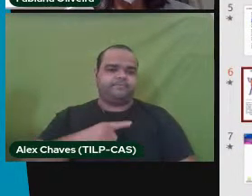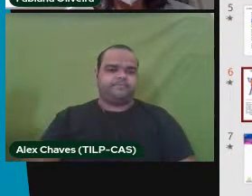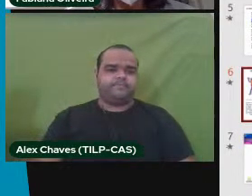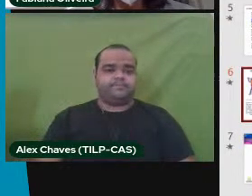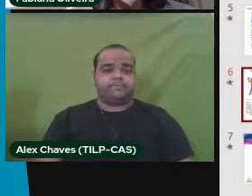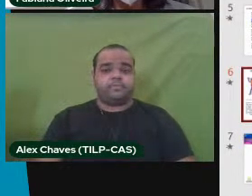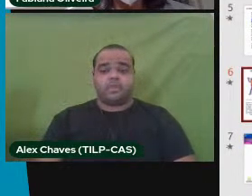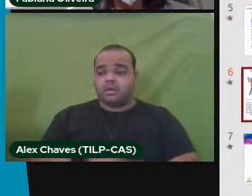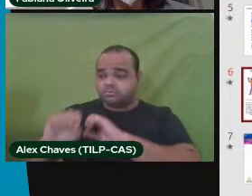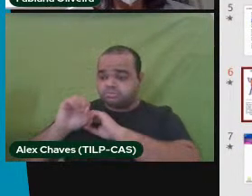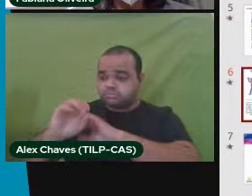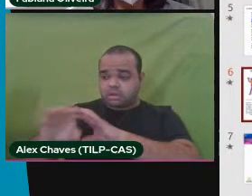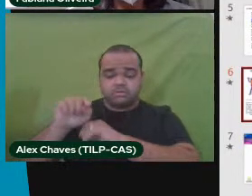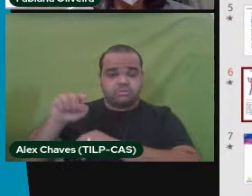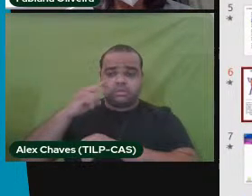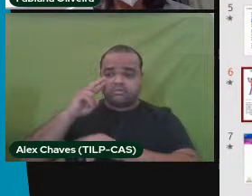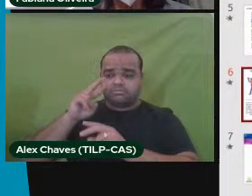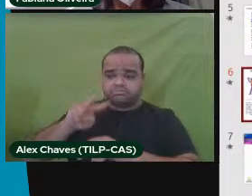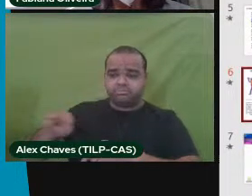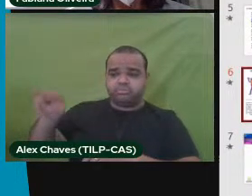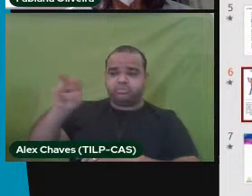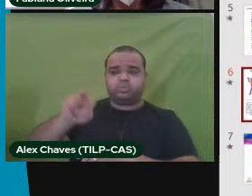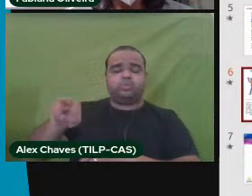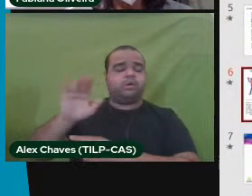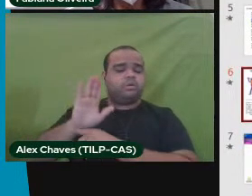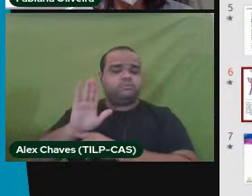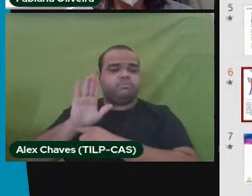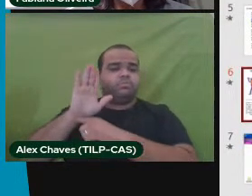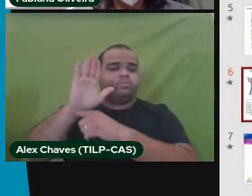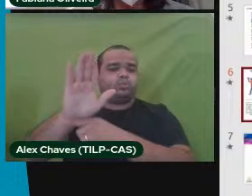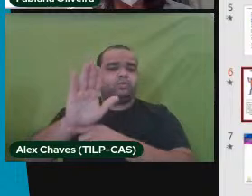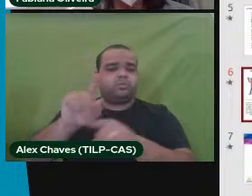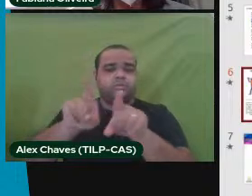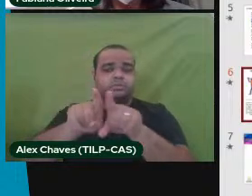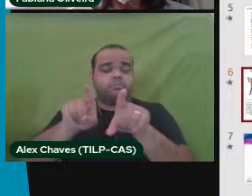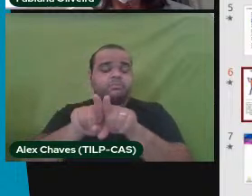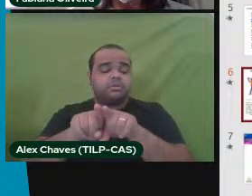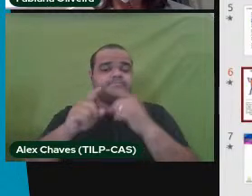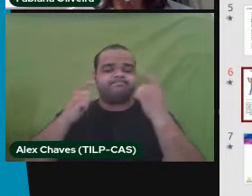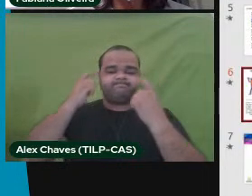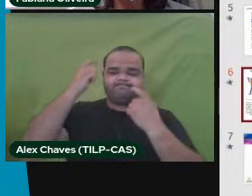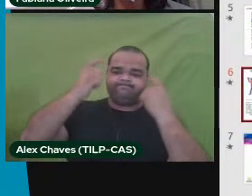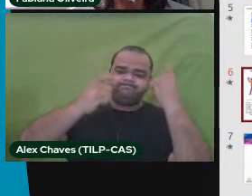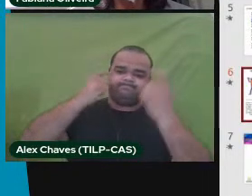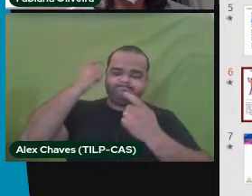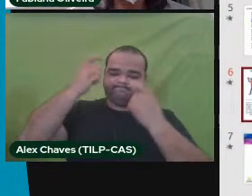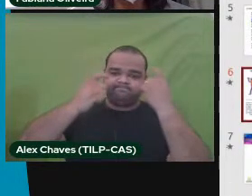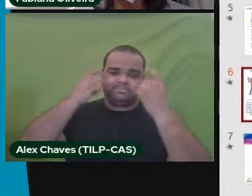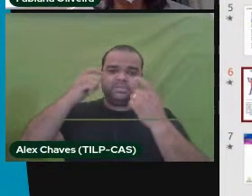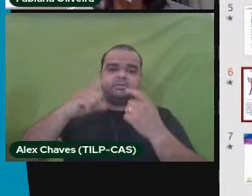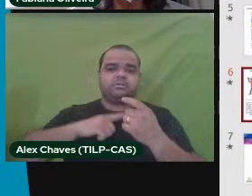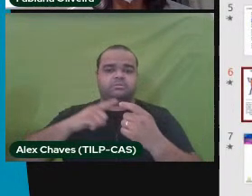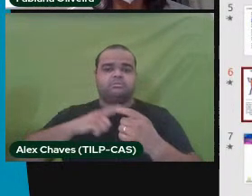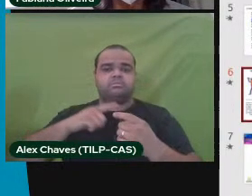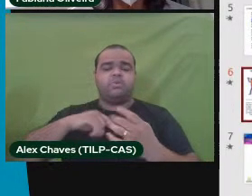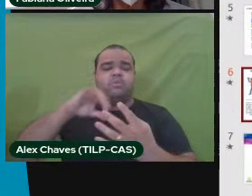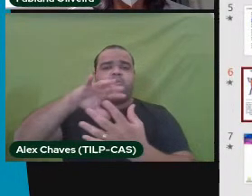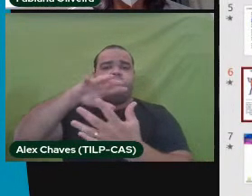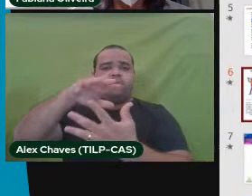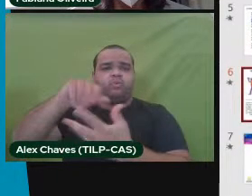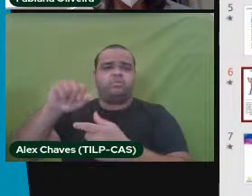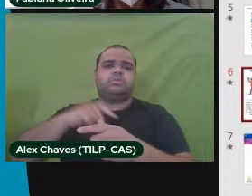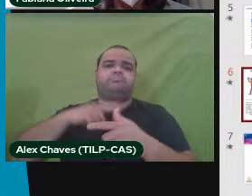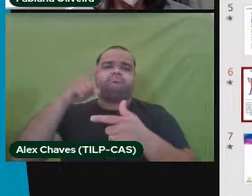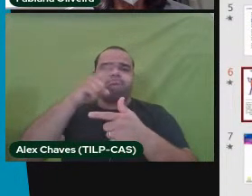Uma educação que é vista como ajuda e a preocupação com os riscos mundiais que temos pela